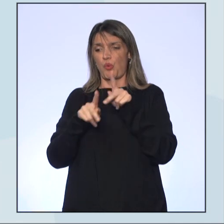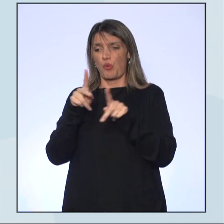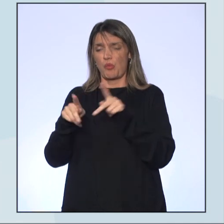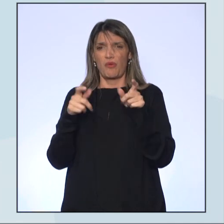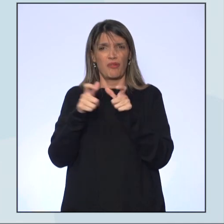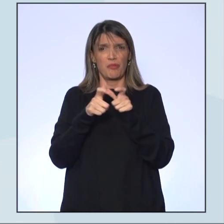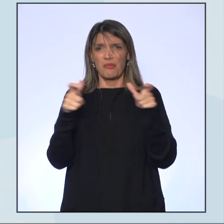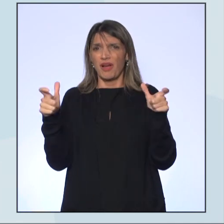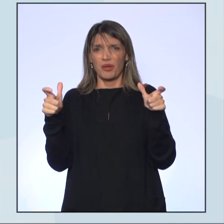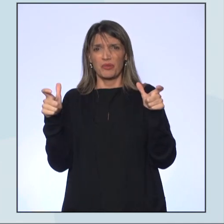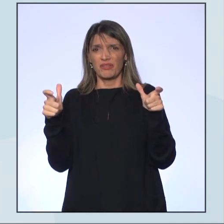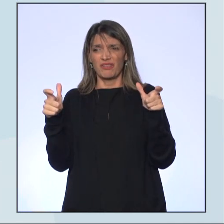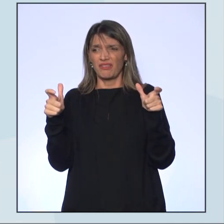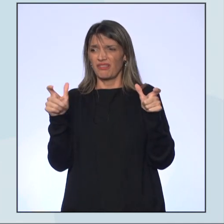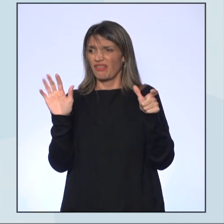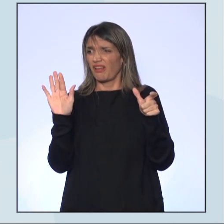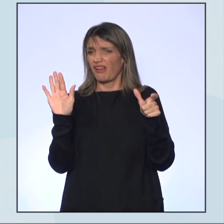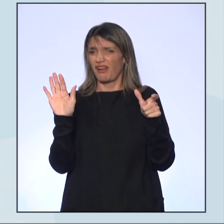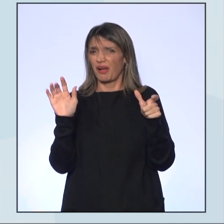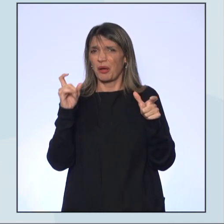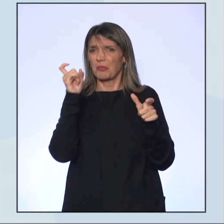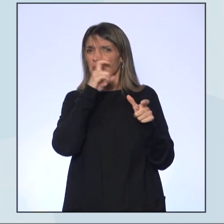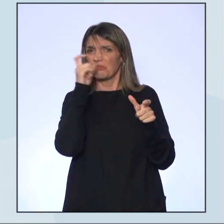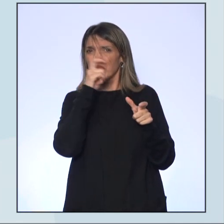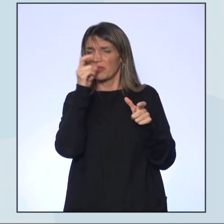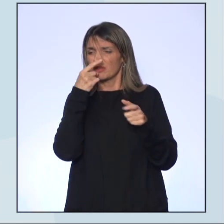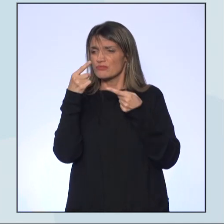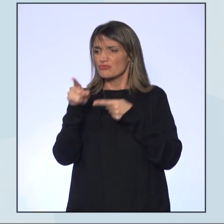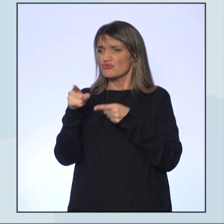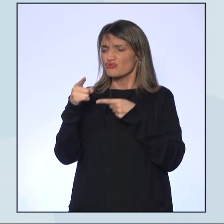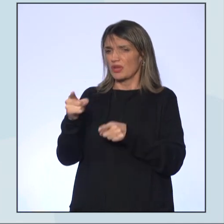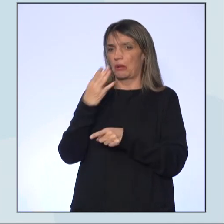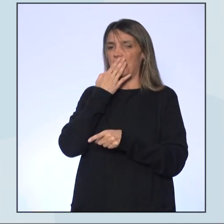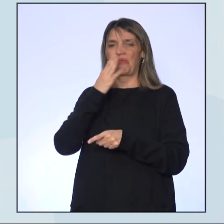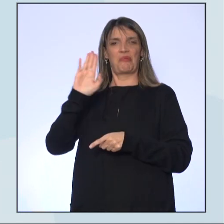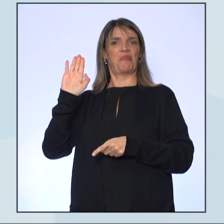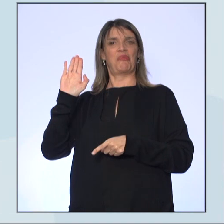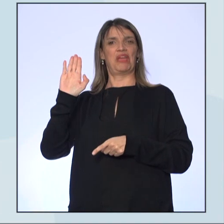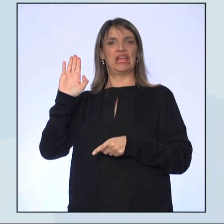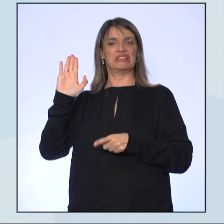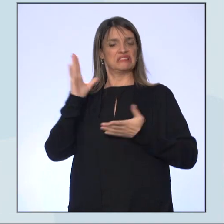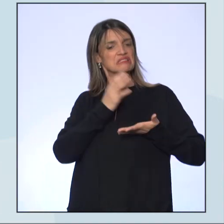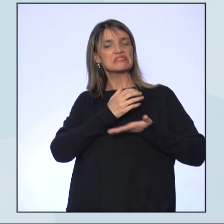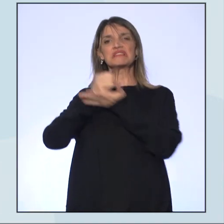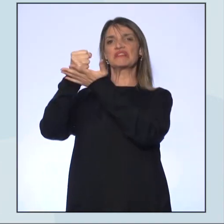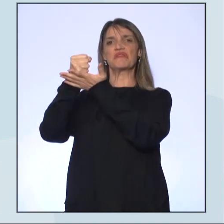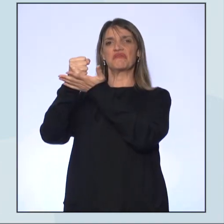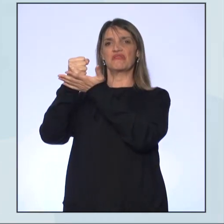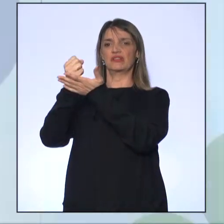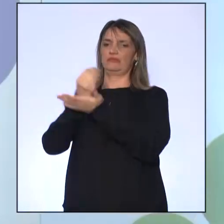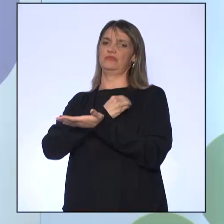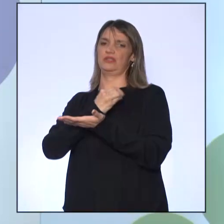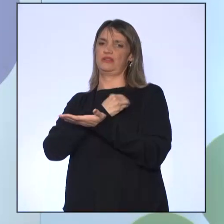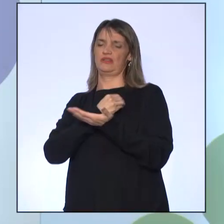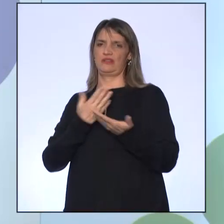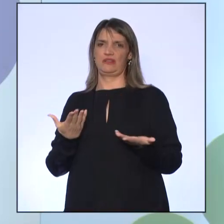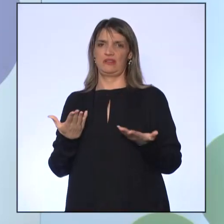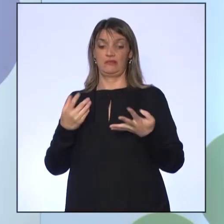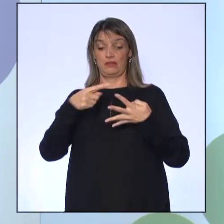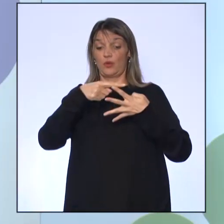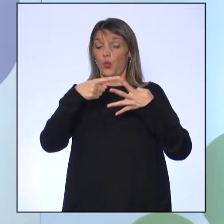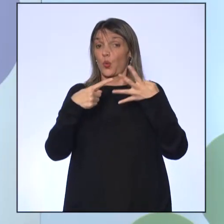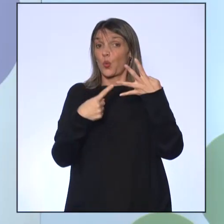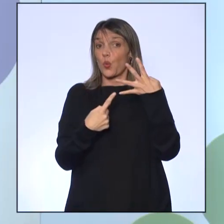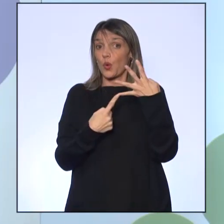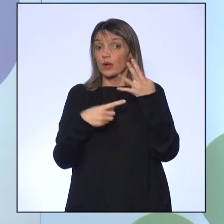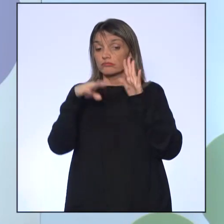necessariamente ludibriada por essa magnífica e indistinta promessa de absolvição da pena. Então, essas são 4